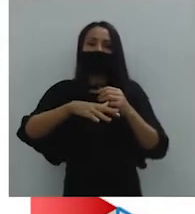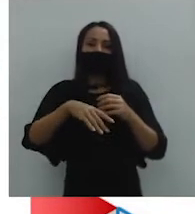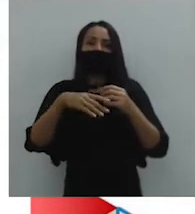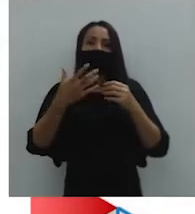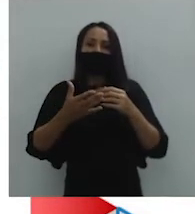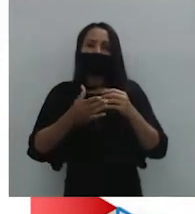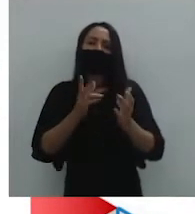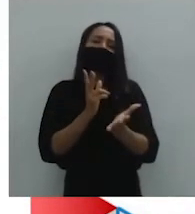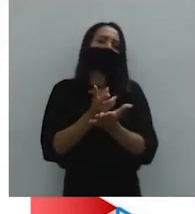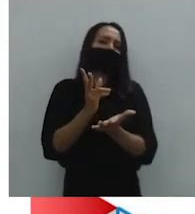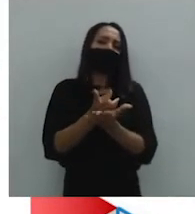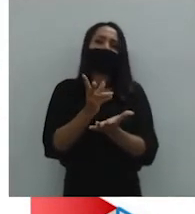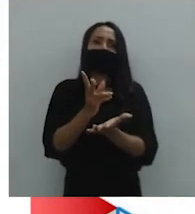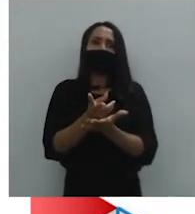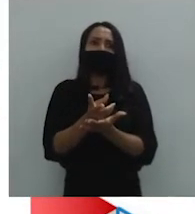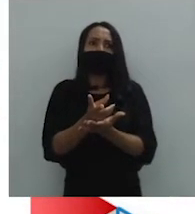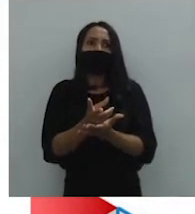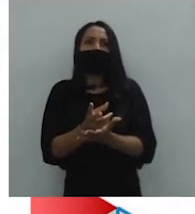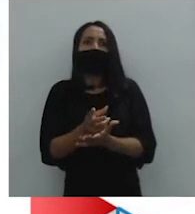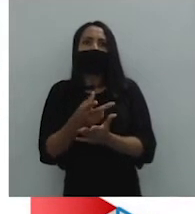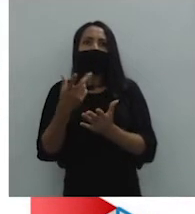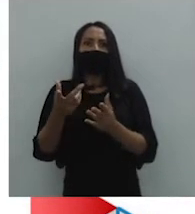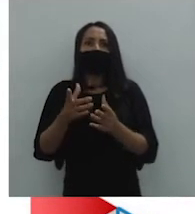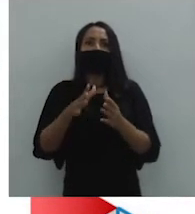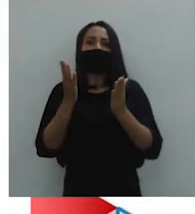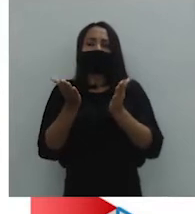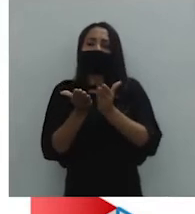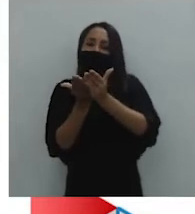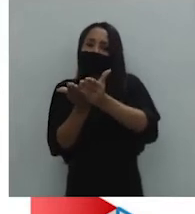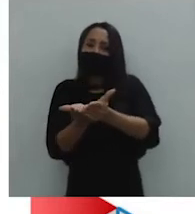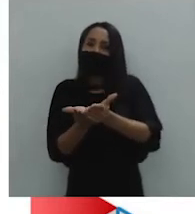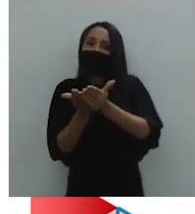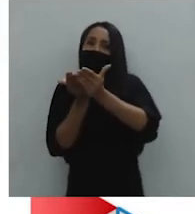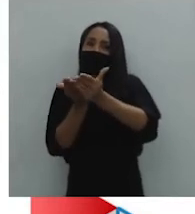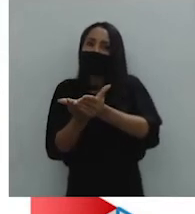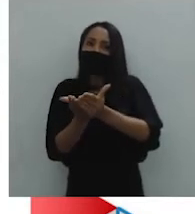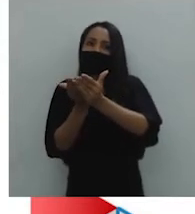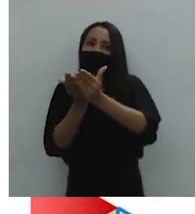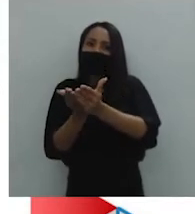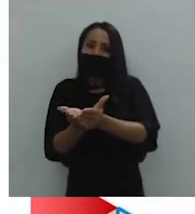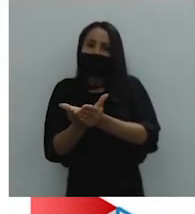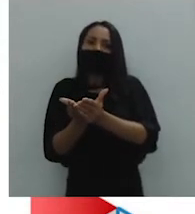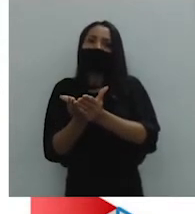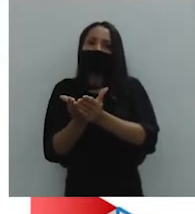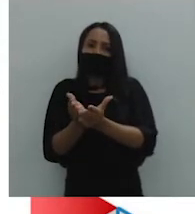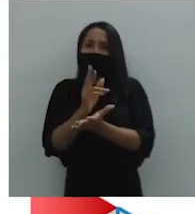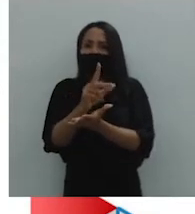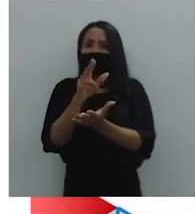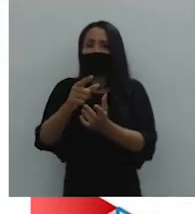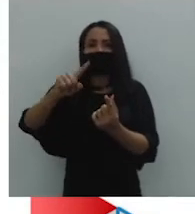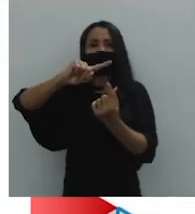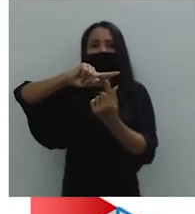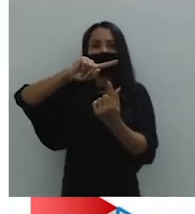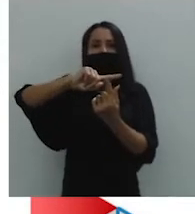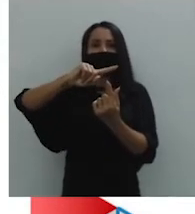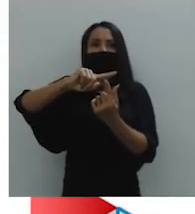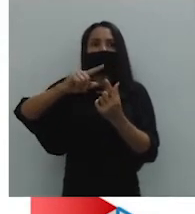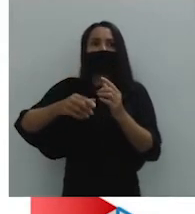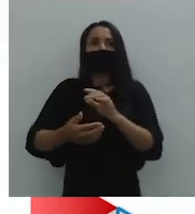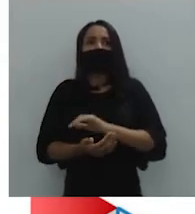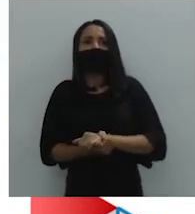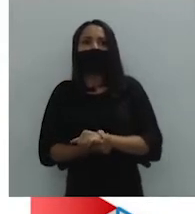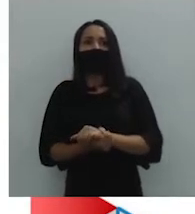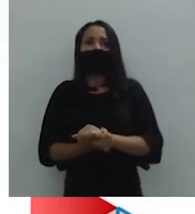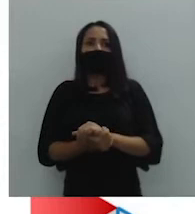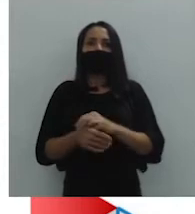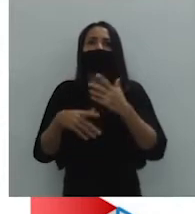constantemente atravessados por navios de todo tipo, certo? seus recursos são explorados,